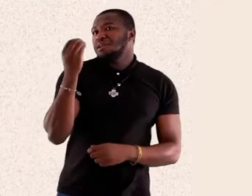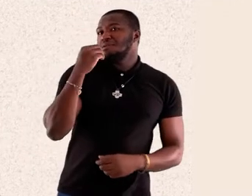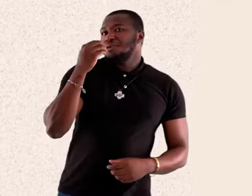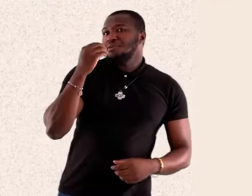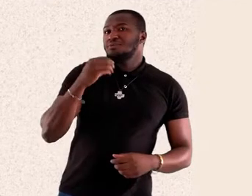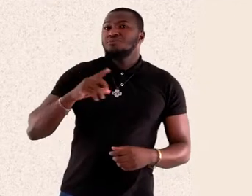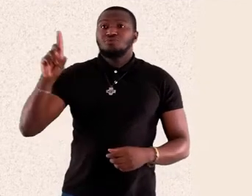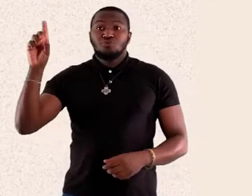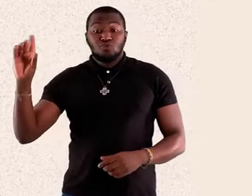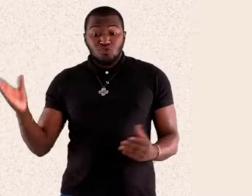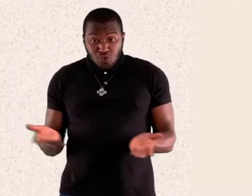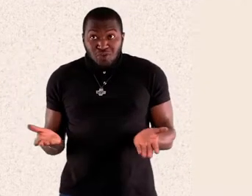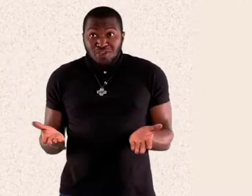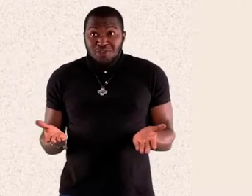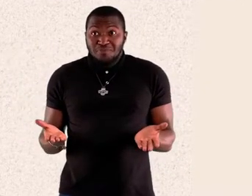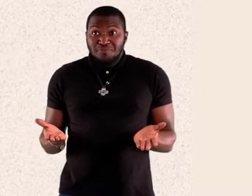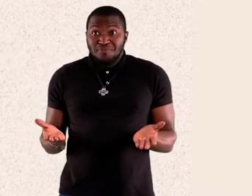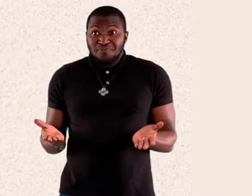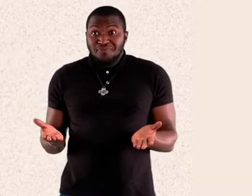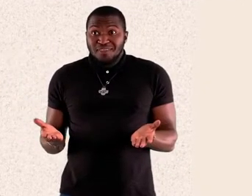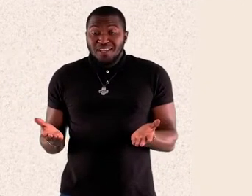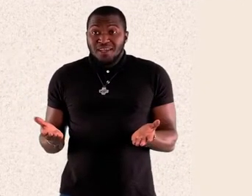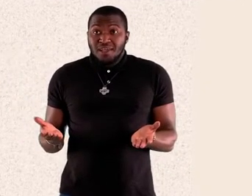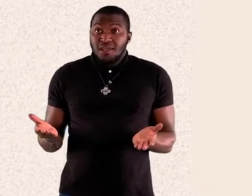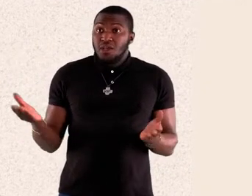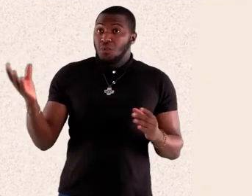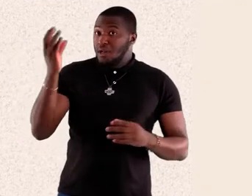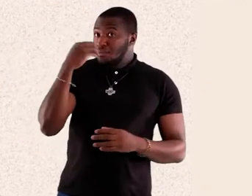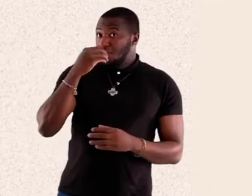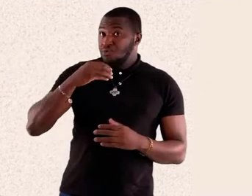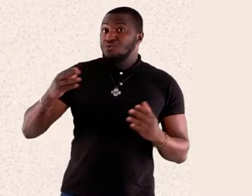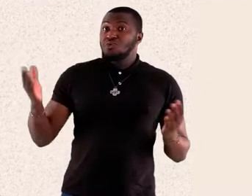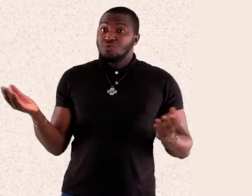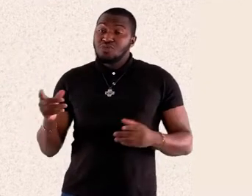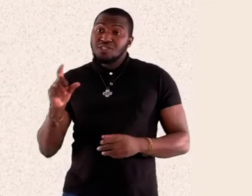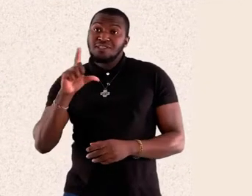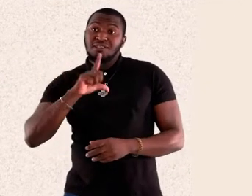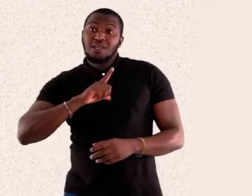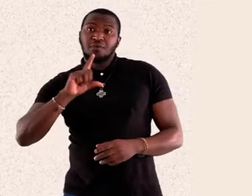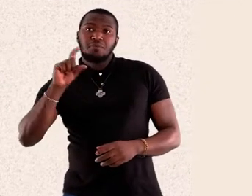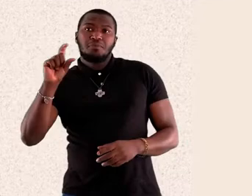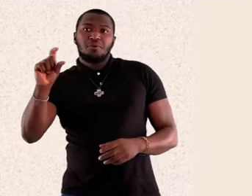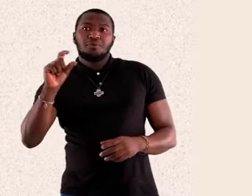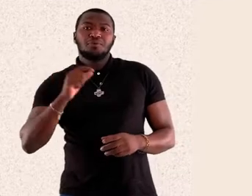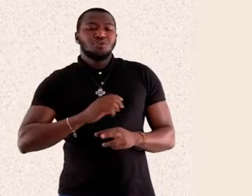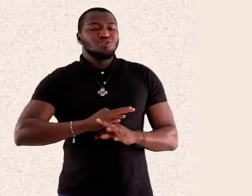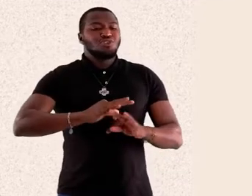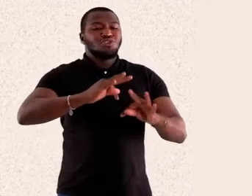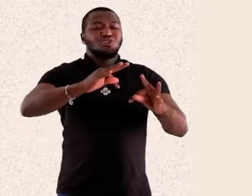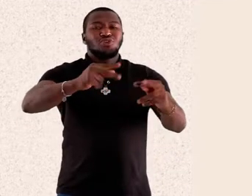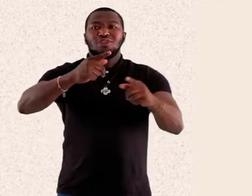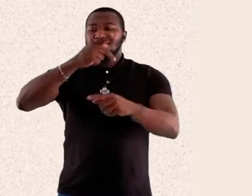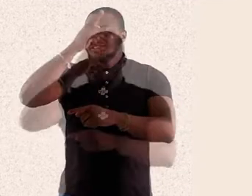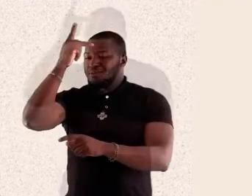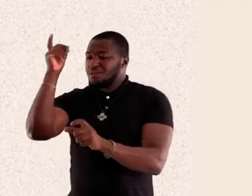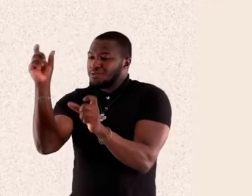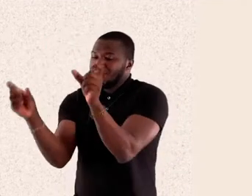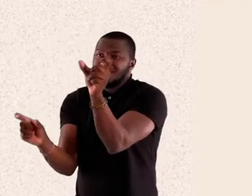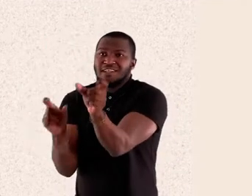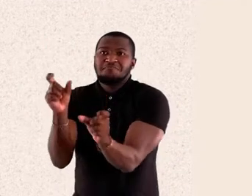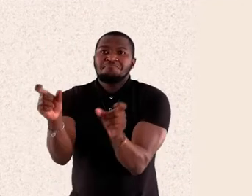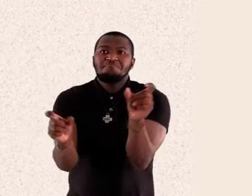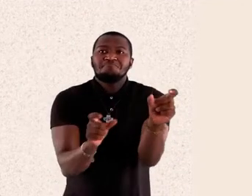ingeri hoje e nesse alimento existe um pouco de todas as pessoas